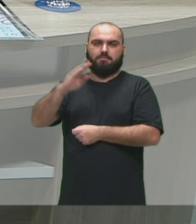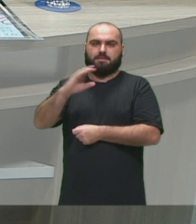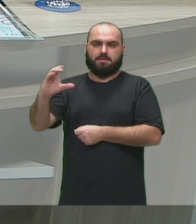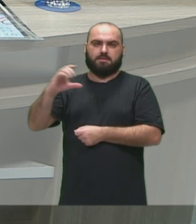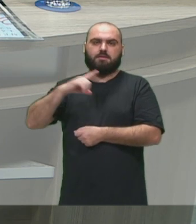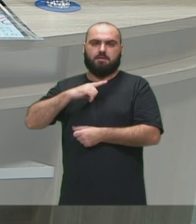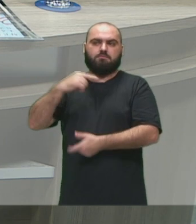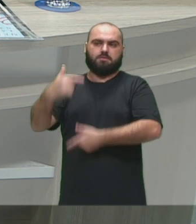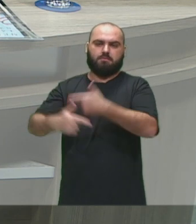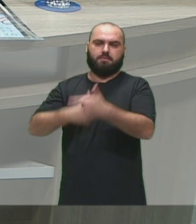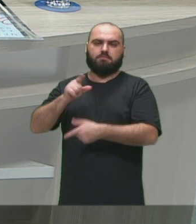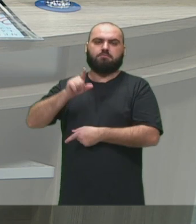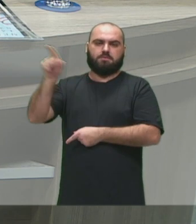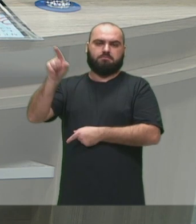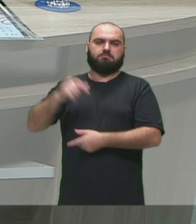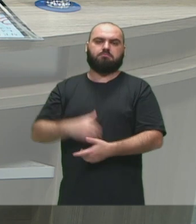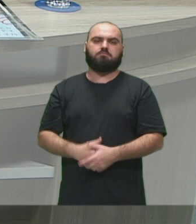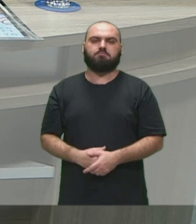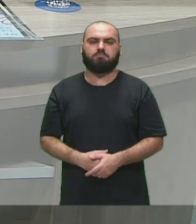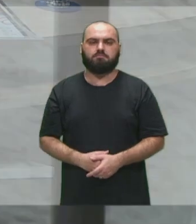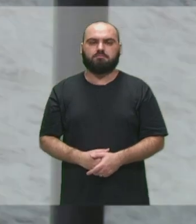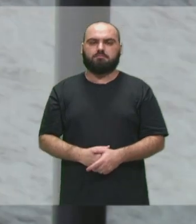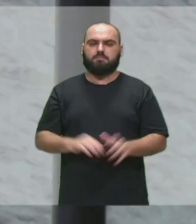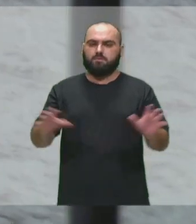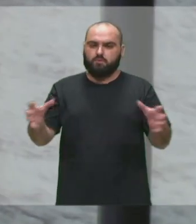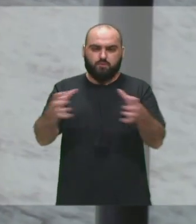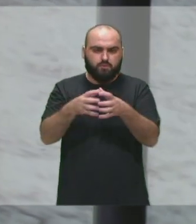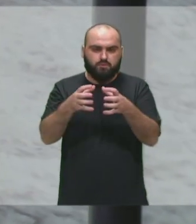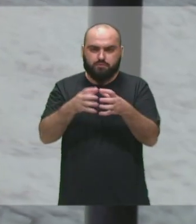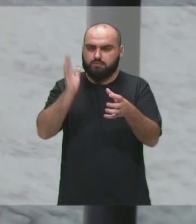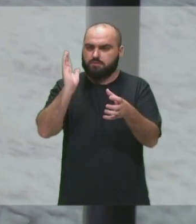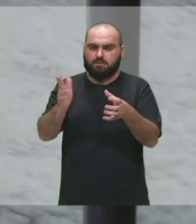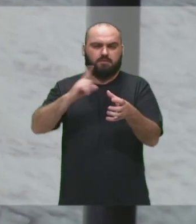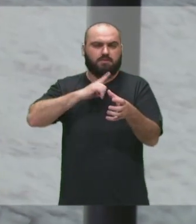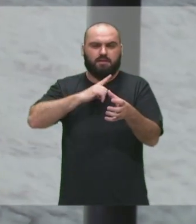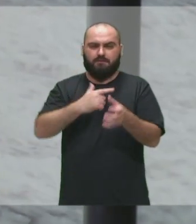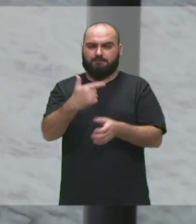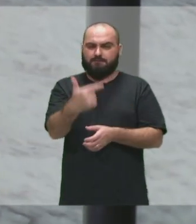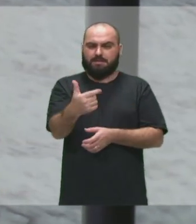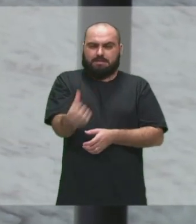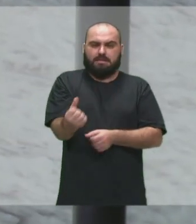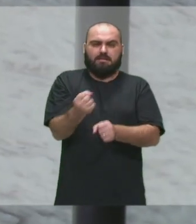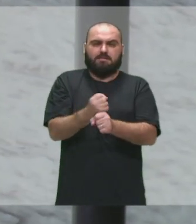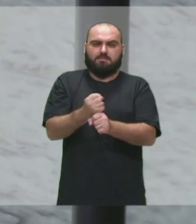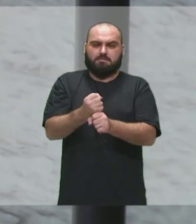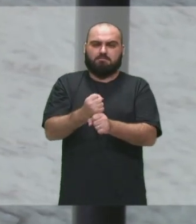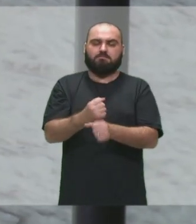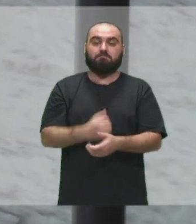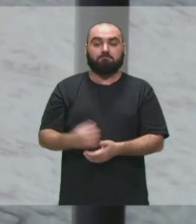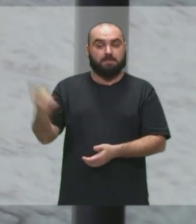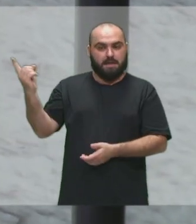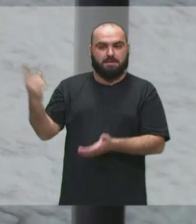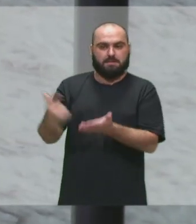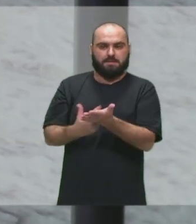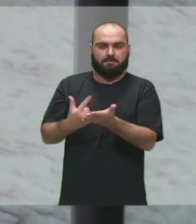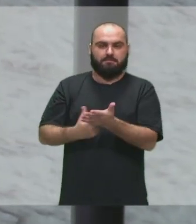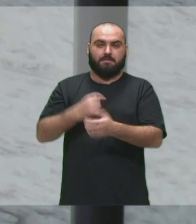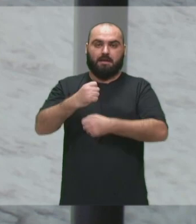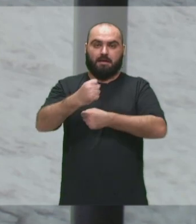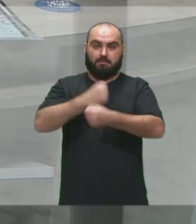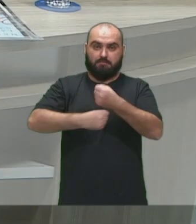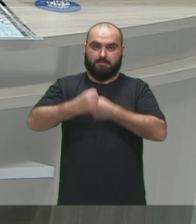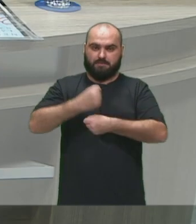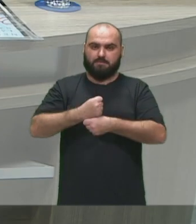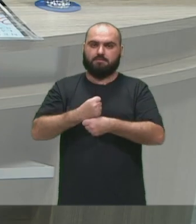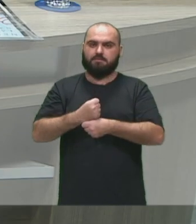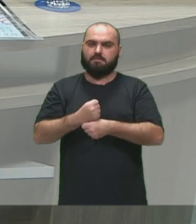membro. E o nosso grupo já existe há 26 anos. E o ano passado nós participamos de um edital, Elizabeth